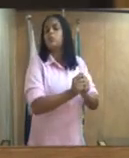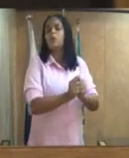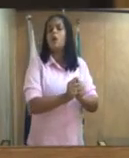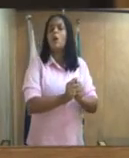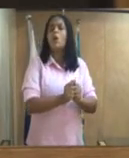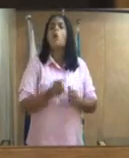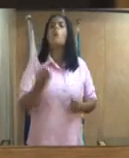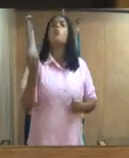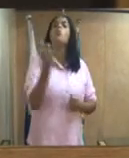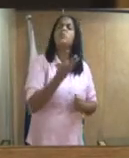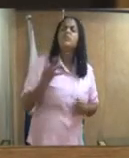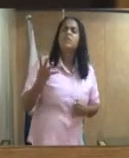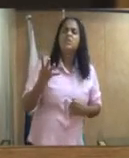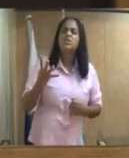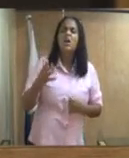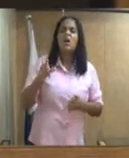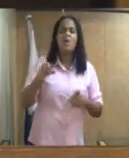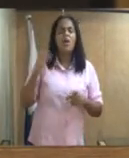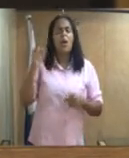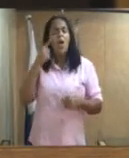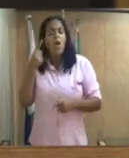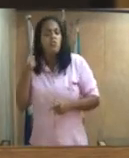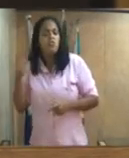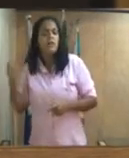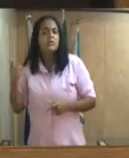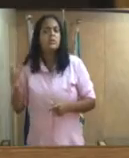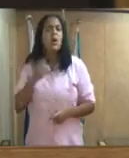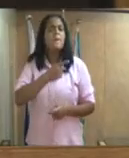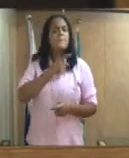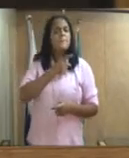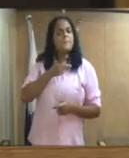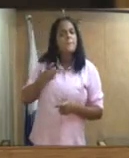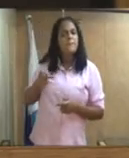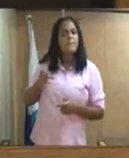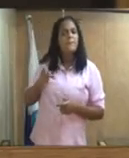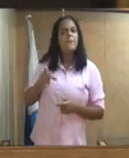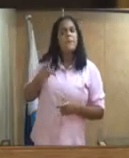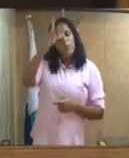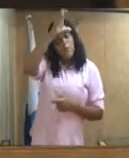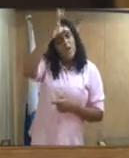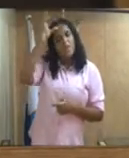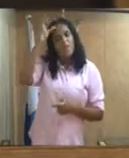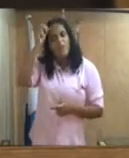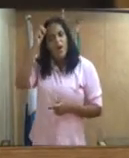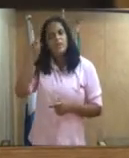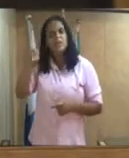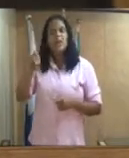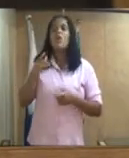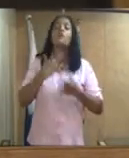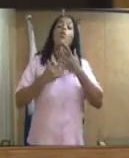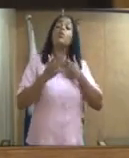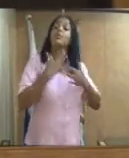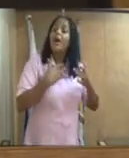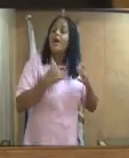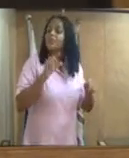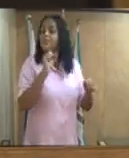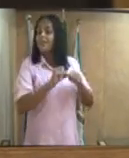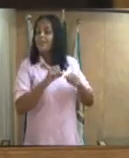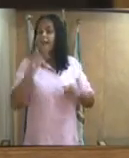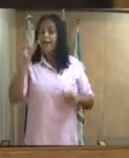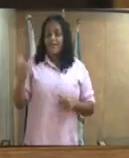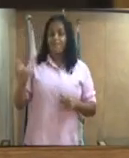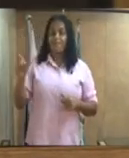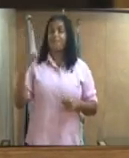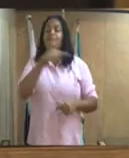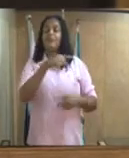pude constatar o prefeito dando entrevistas, dizendo que o desejo dele é licitar,